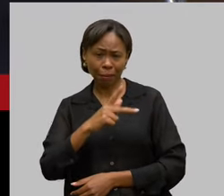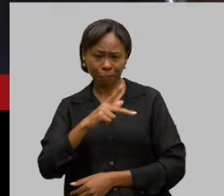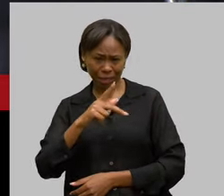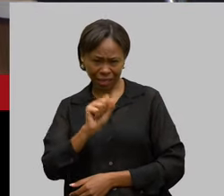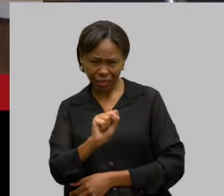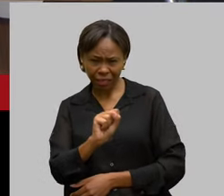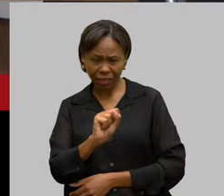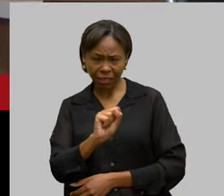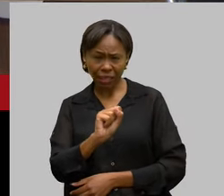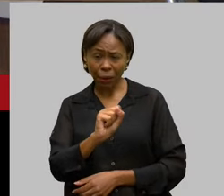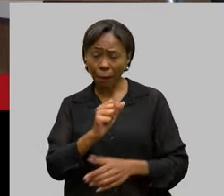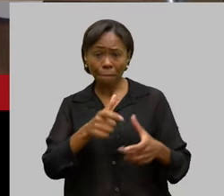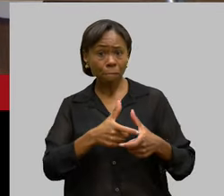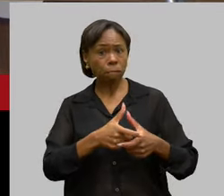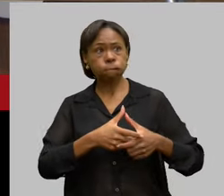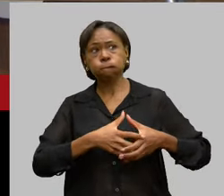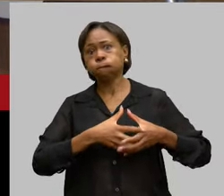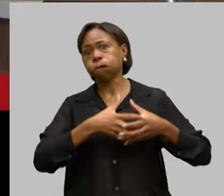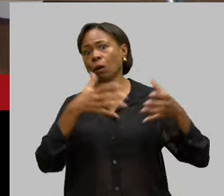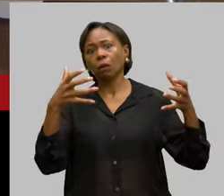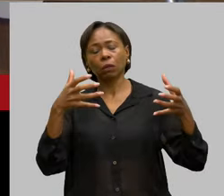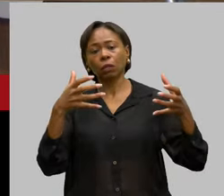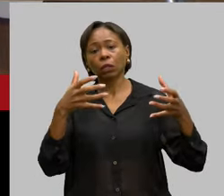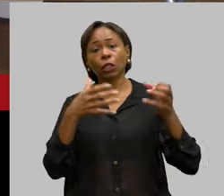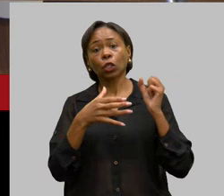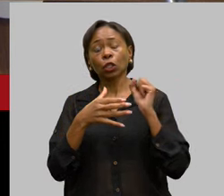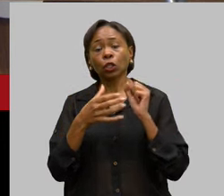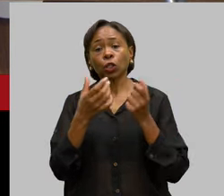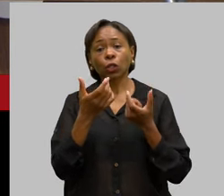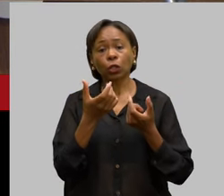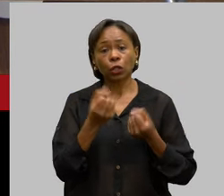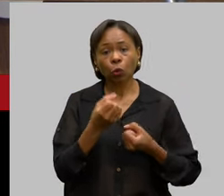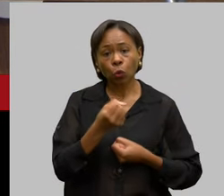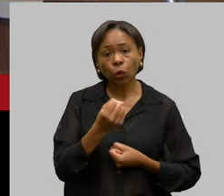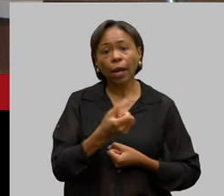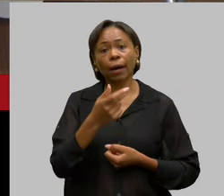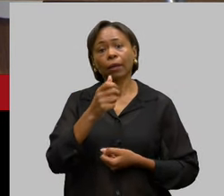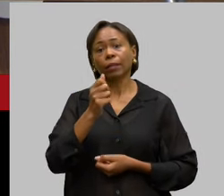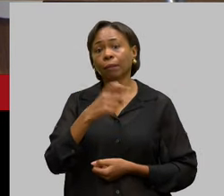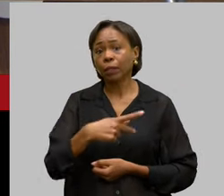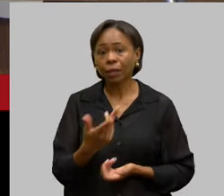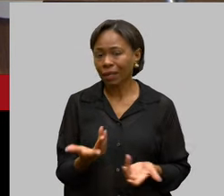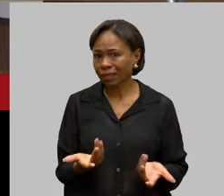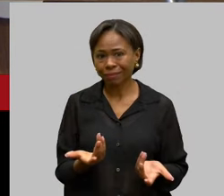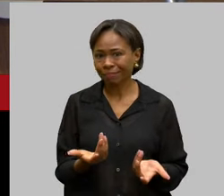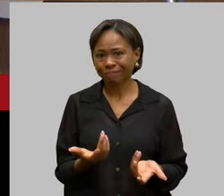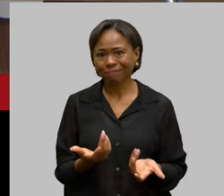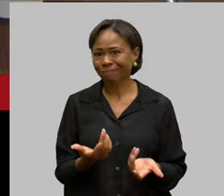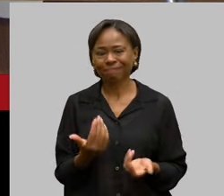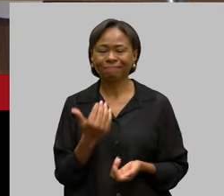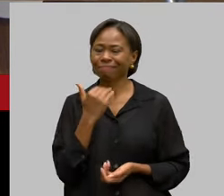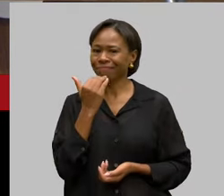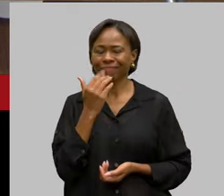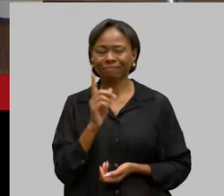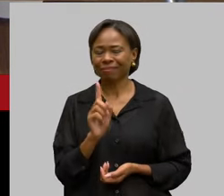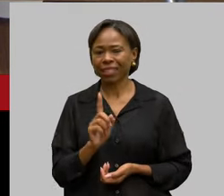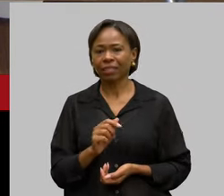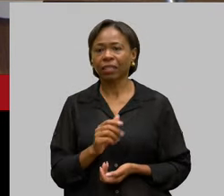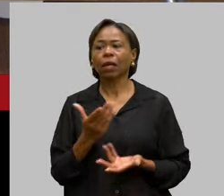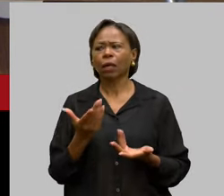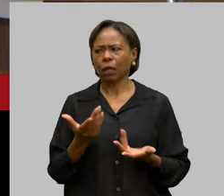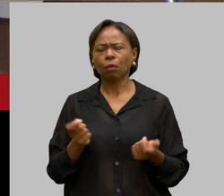e dependentes eu acho que essa não é a razão e Essa não é a a possibilidade exata É sim manter a